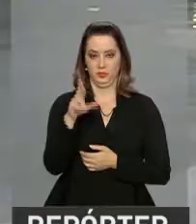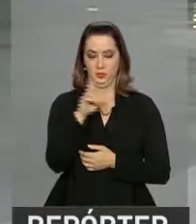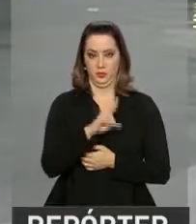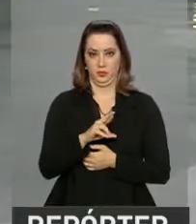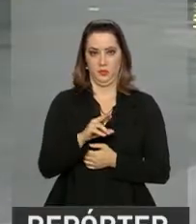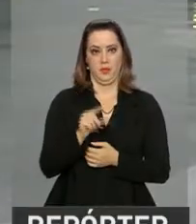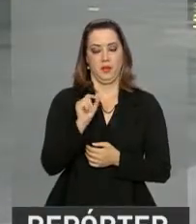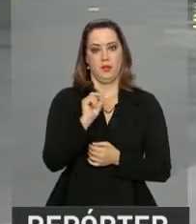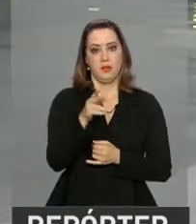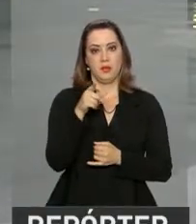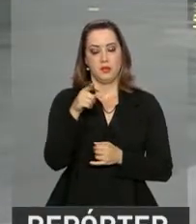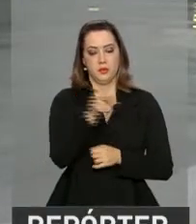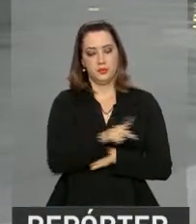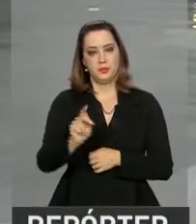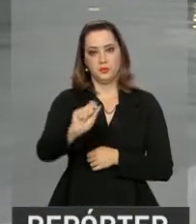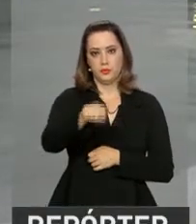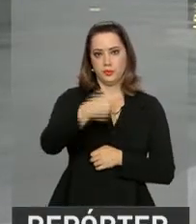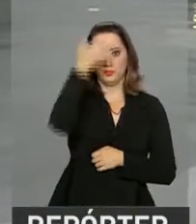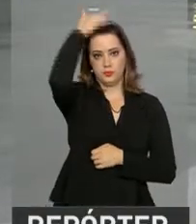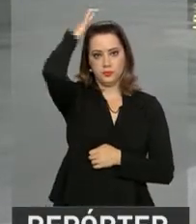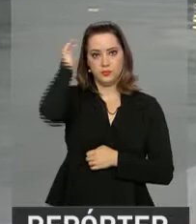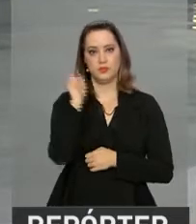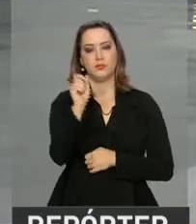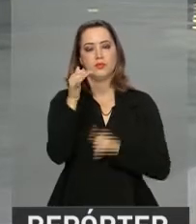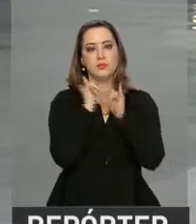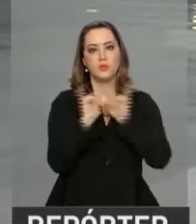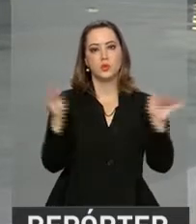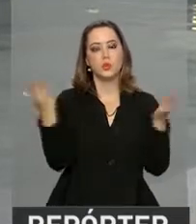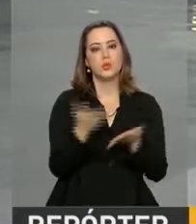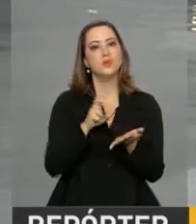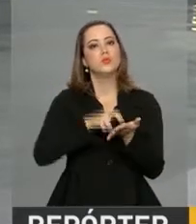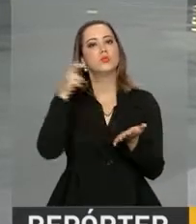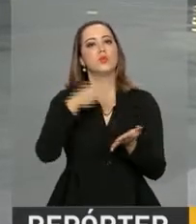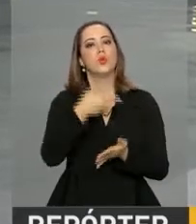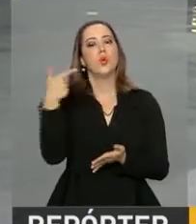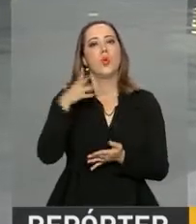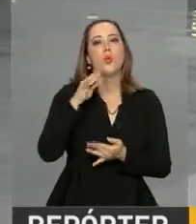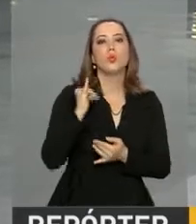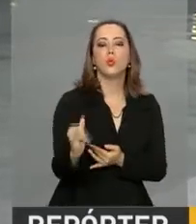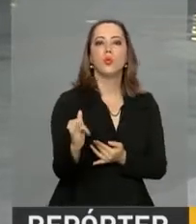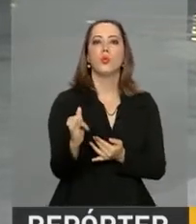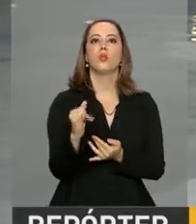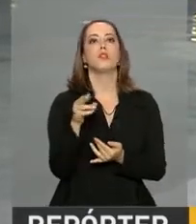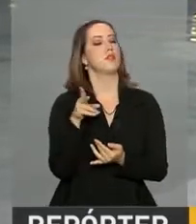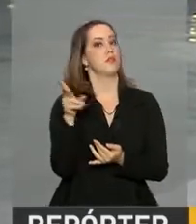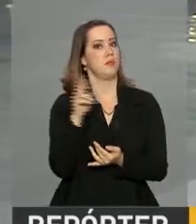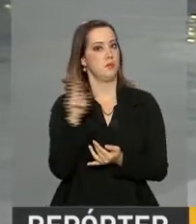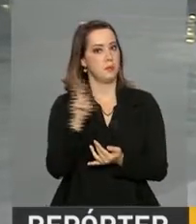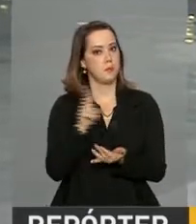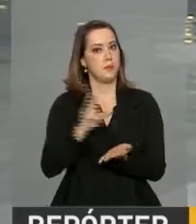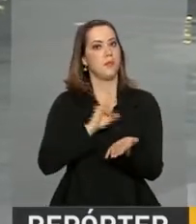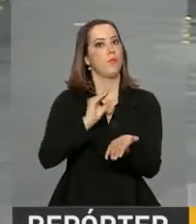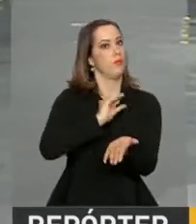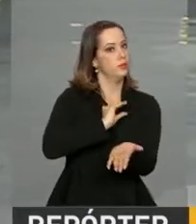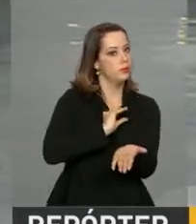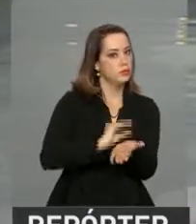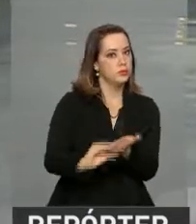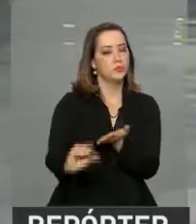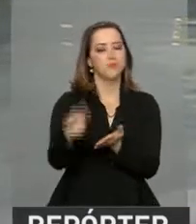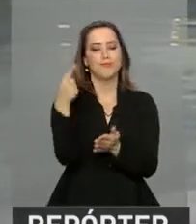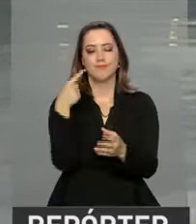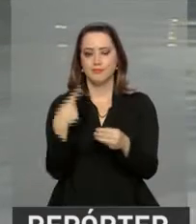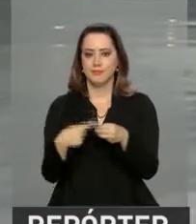exercício michel temer anunciou hoje pela manhã a liberação de 2 bilhões e 700 milhões de reais em recursos para os